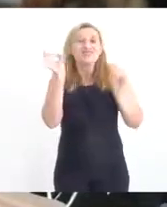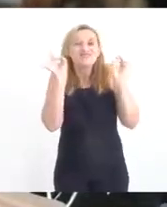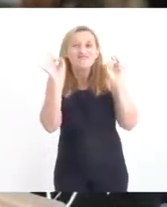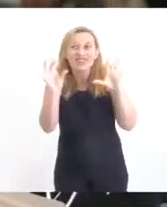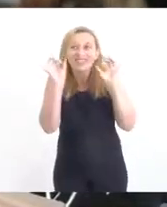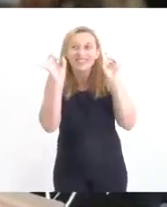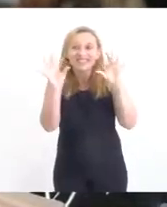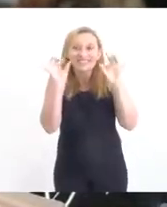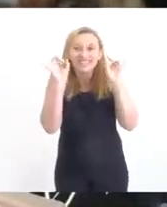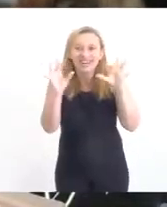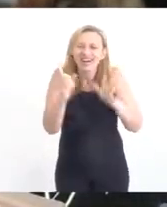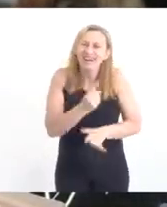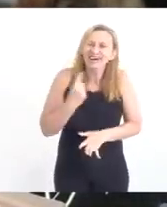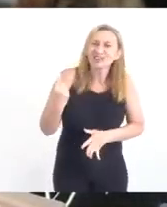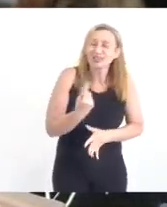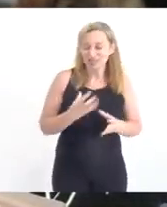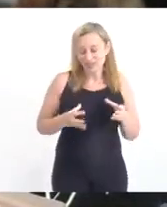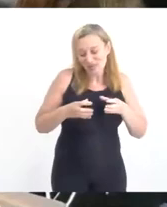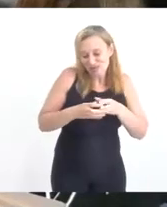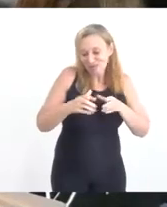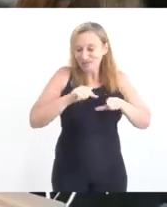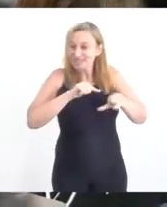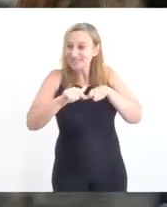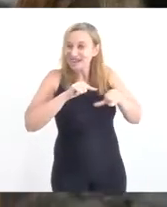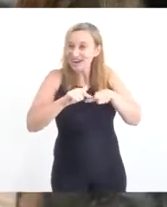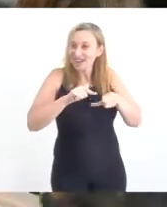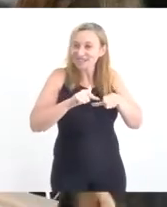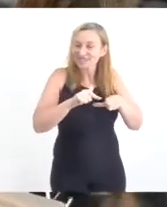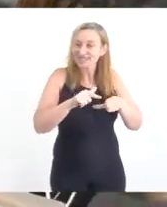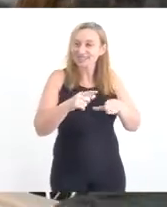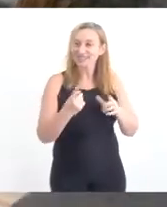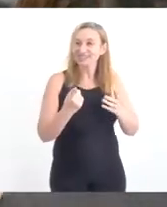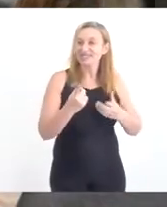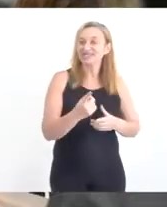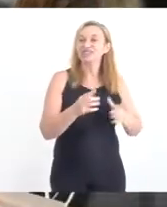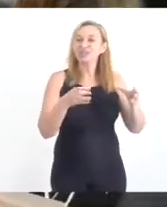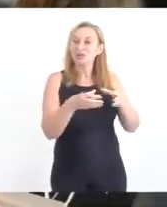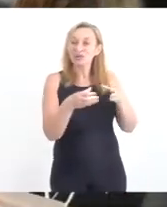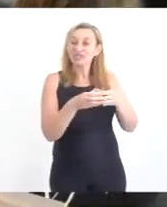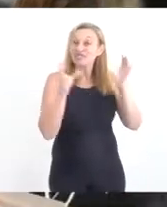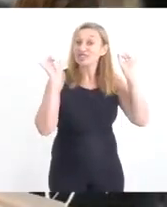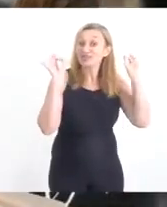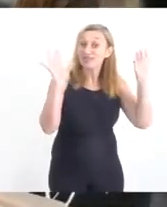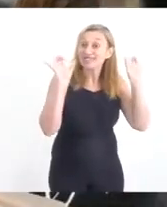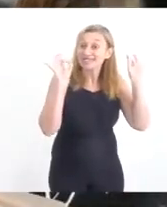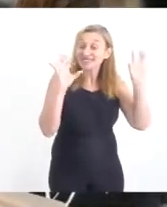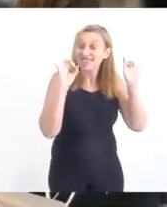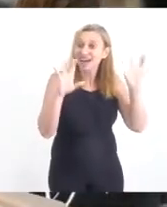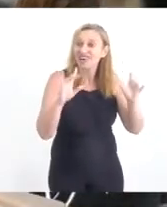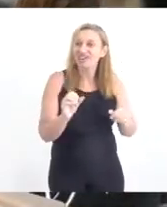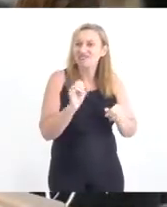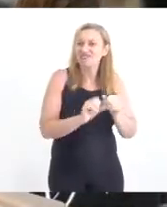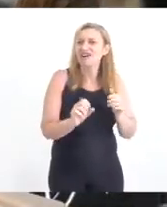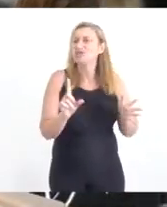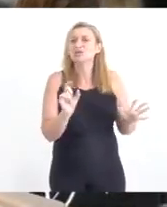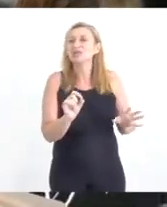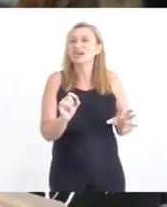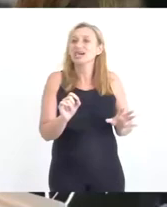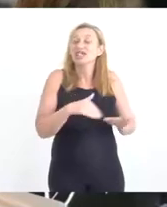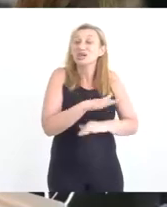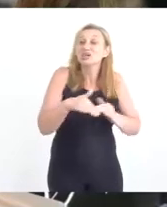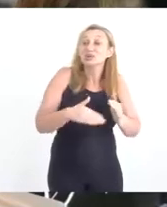especial a nossa equipe a equipe da mandato a equipe da comissão especial que faz com que